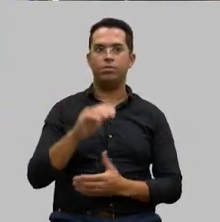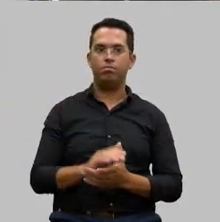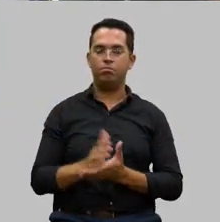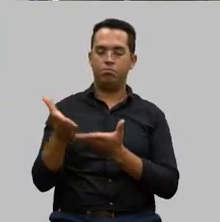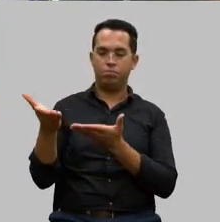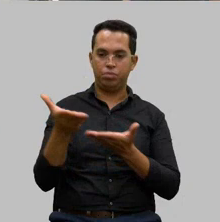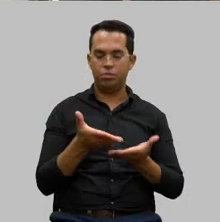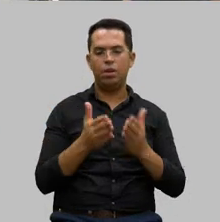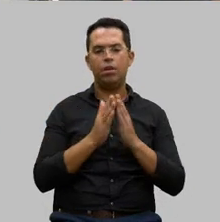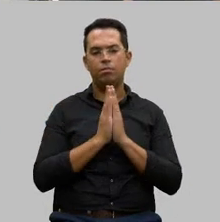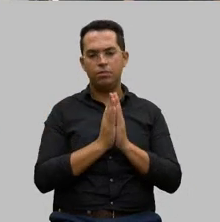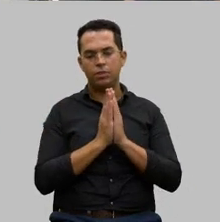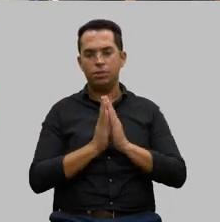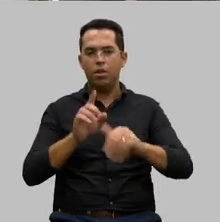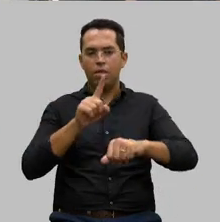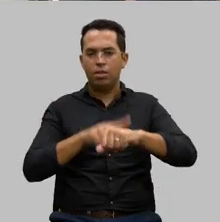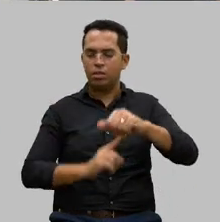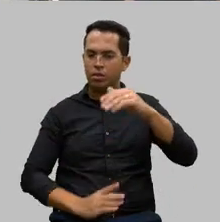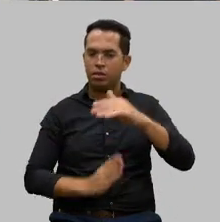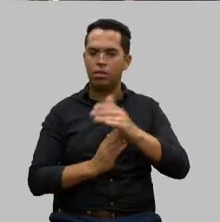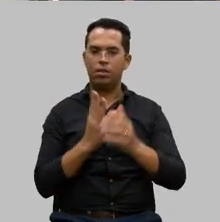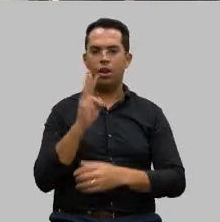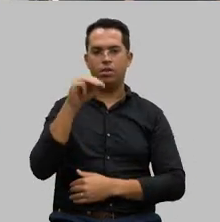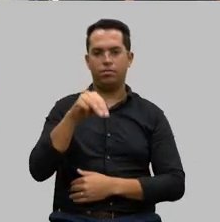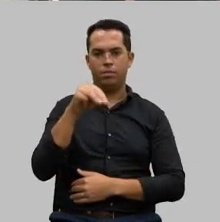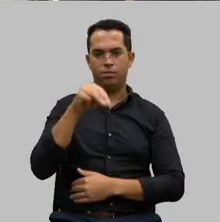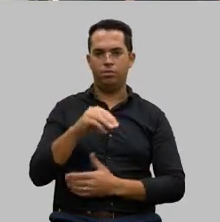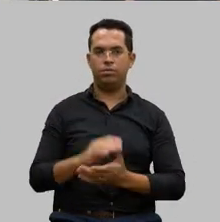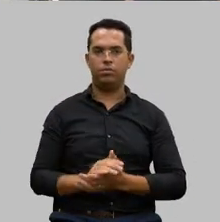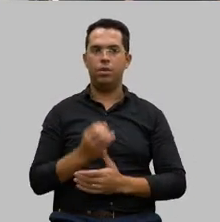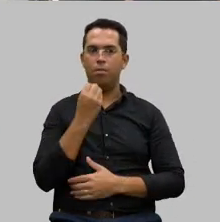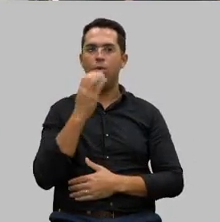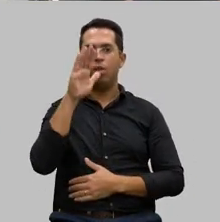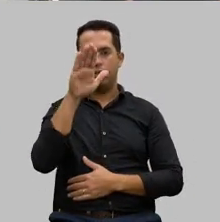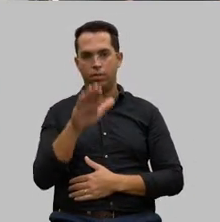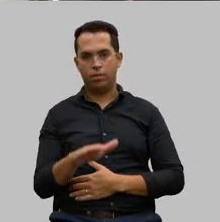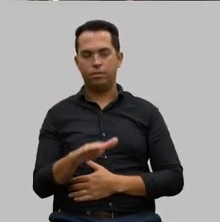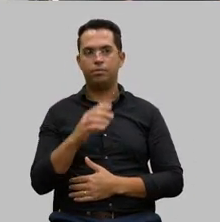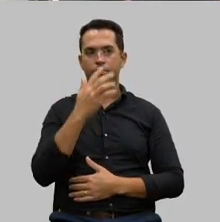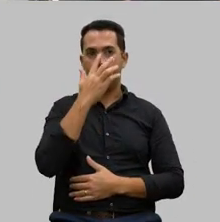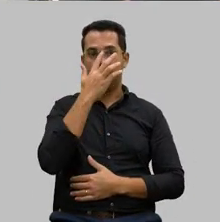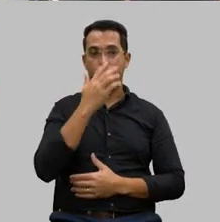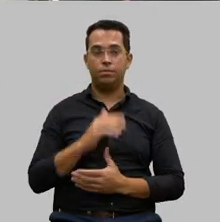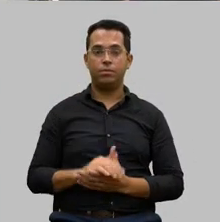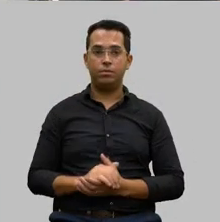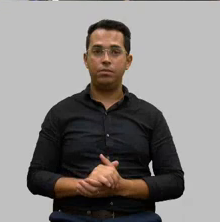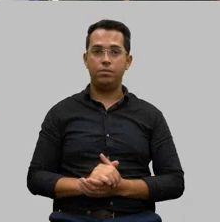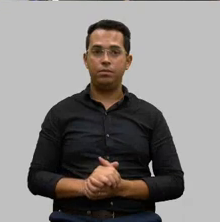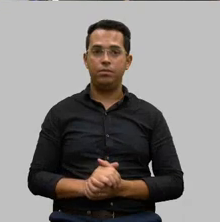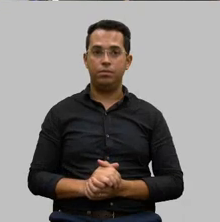possamos concluir a nossa audiência pública Boa tarde pelo